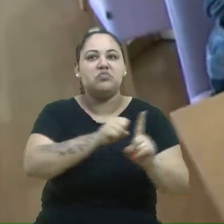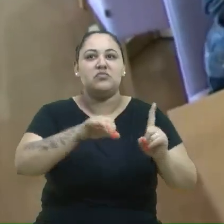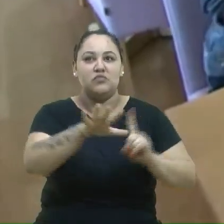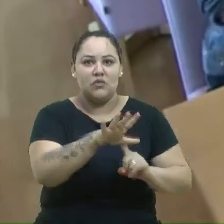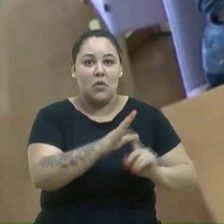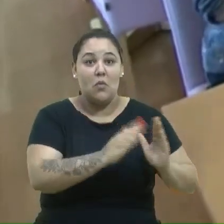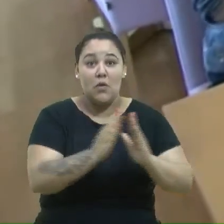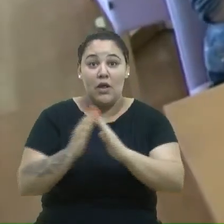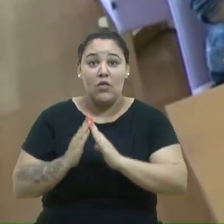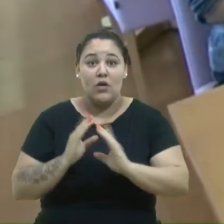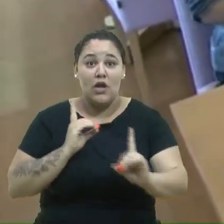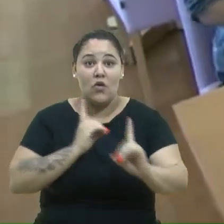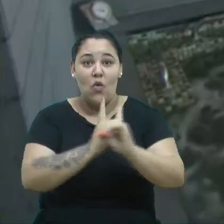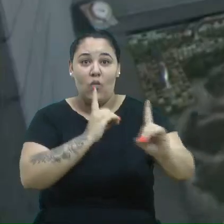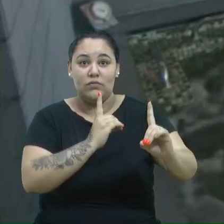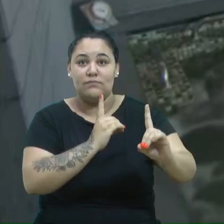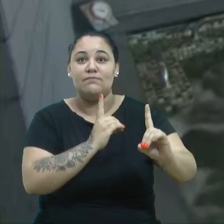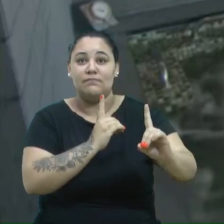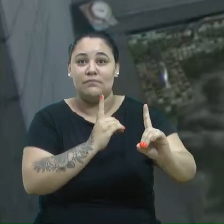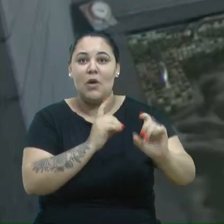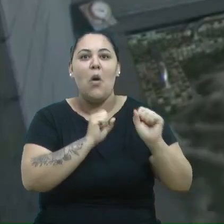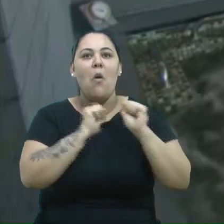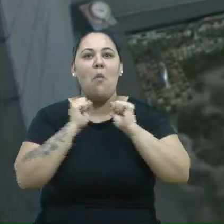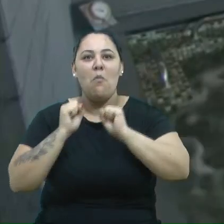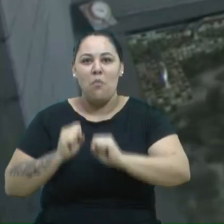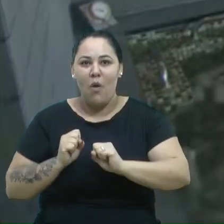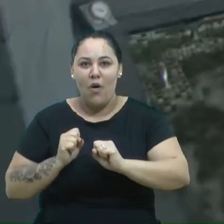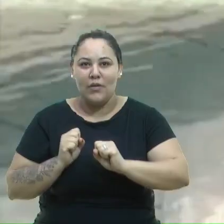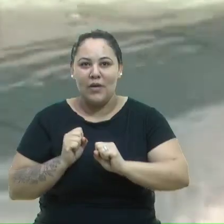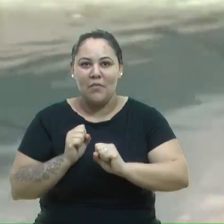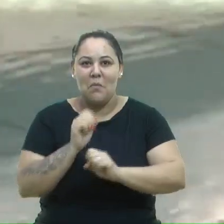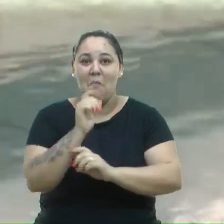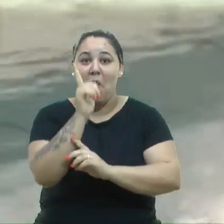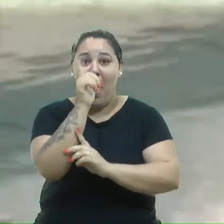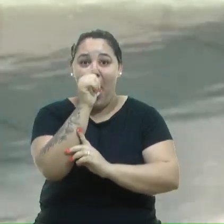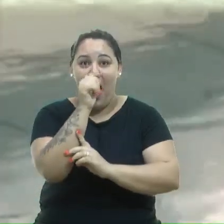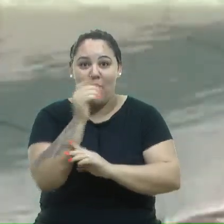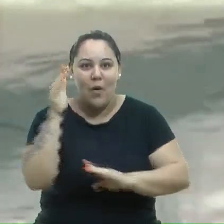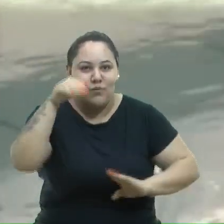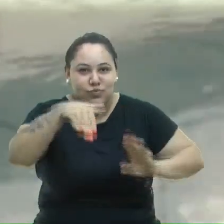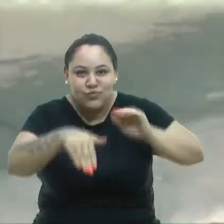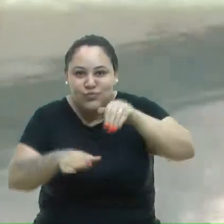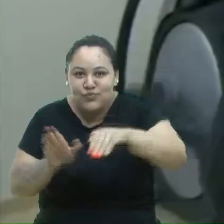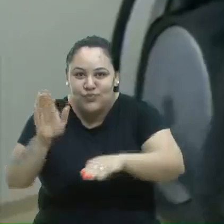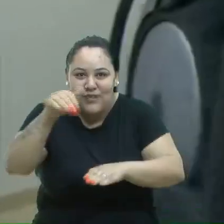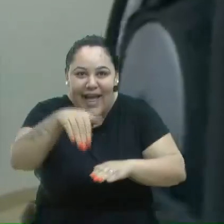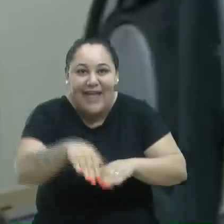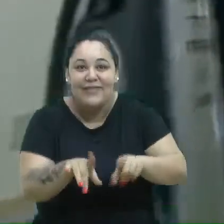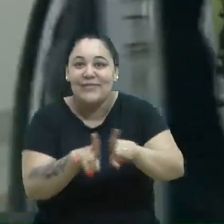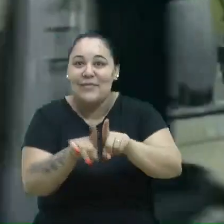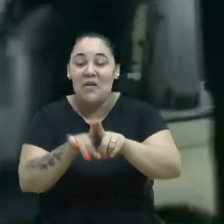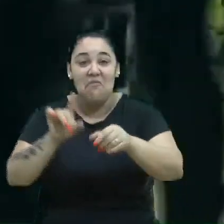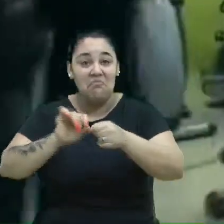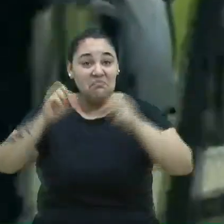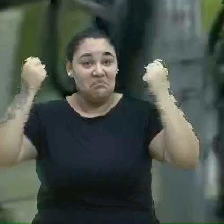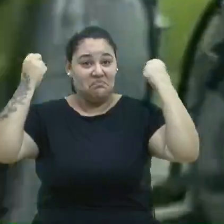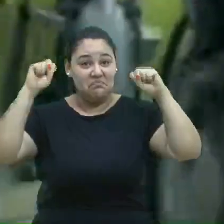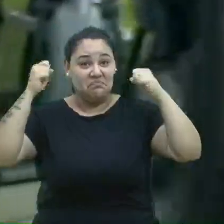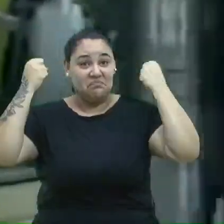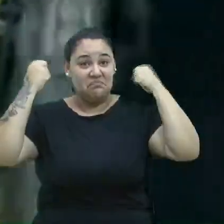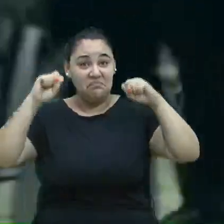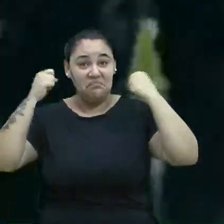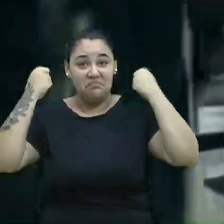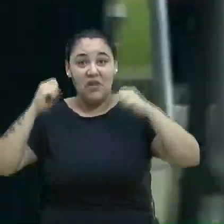moradores se encontram. Podem mergulhar em banheiras com água a 40 graus. Fazem ginástica.